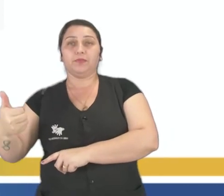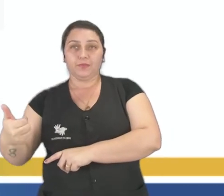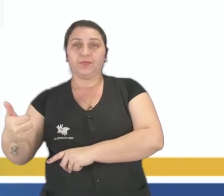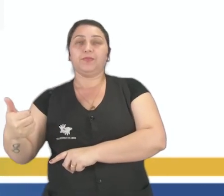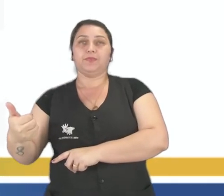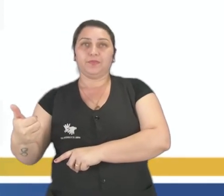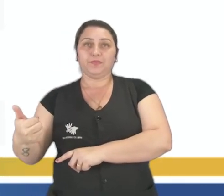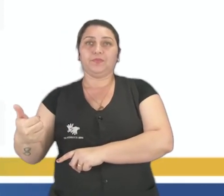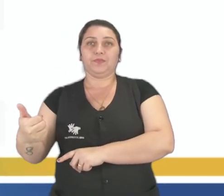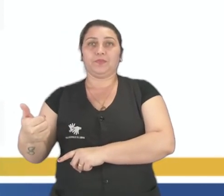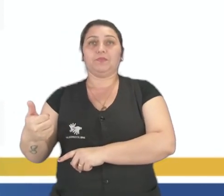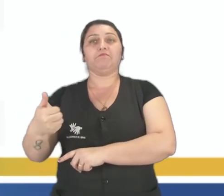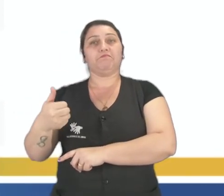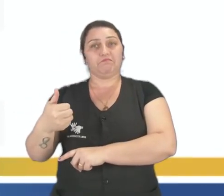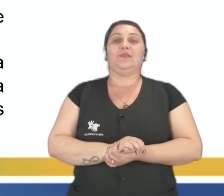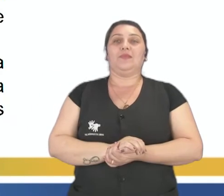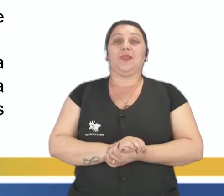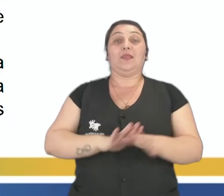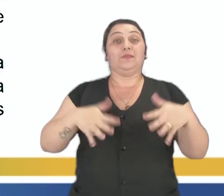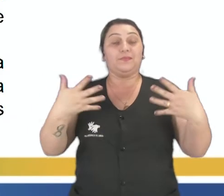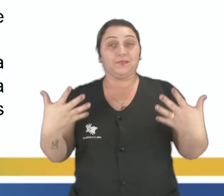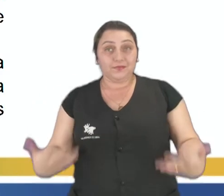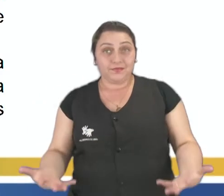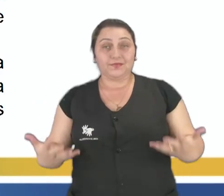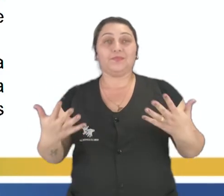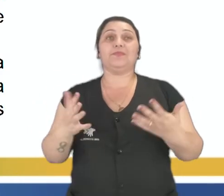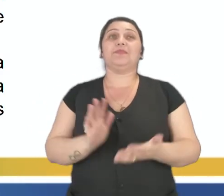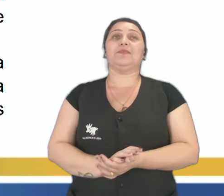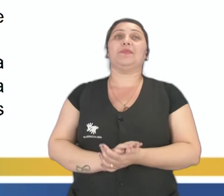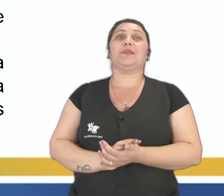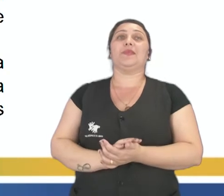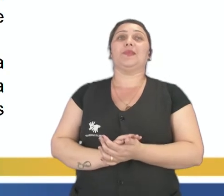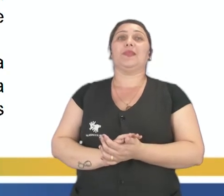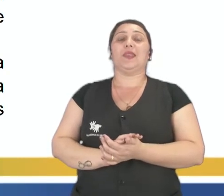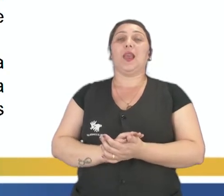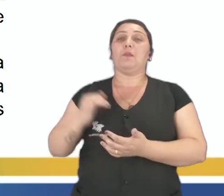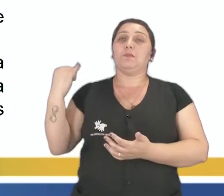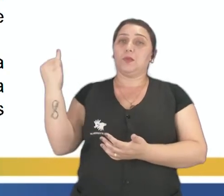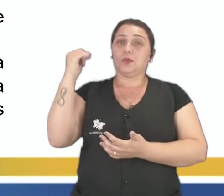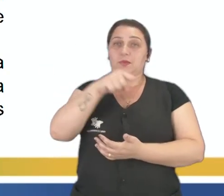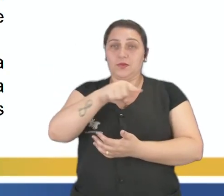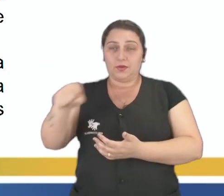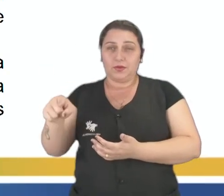56.431. Interessante, né? E aí fica esse quadro importante